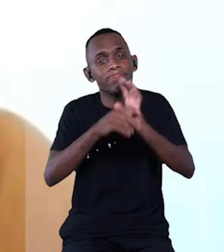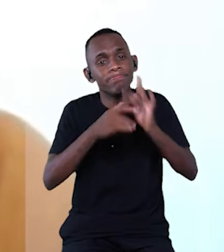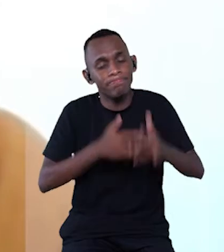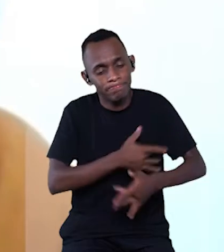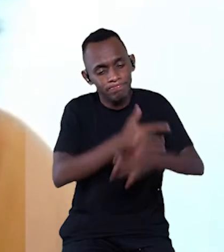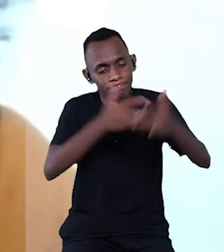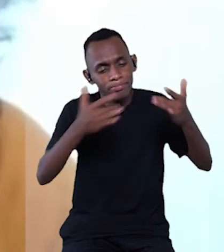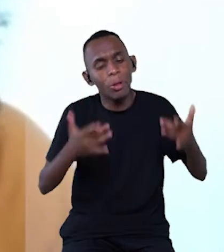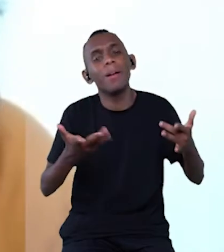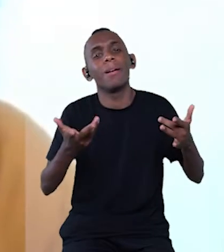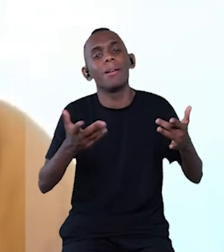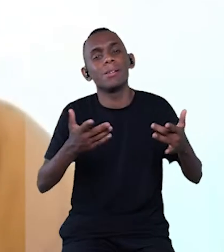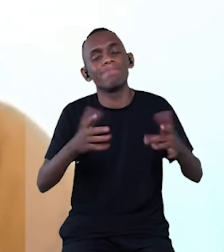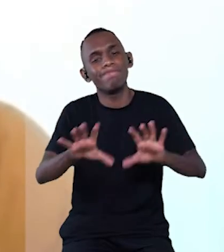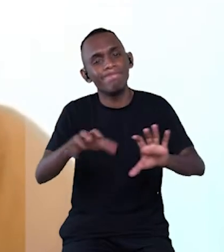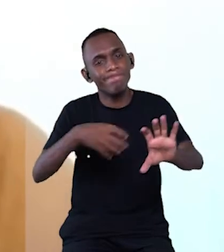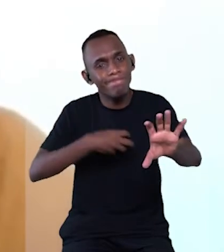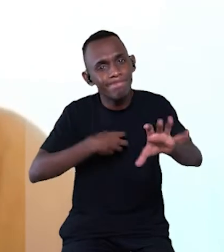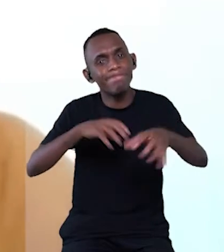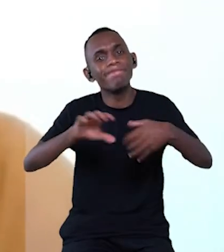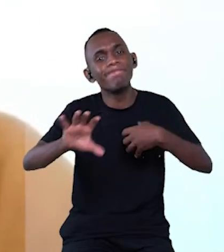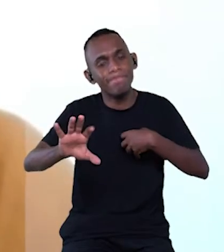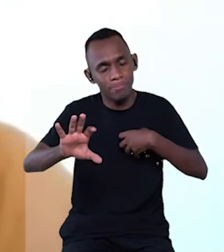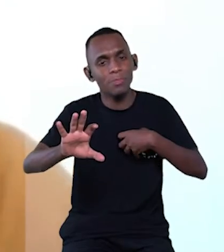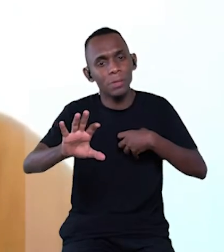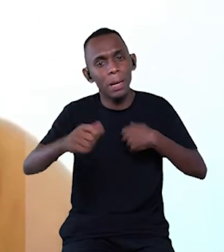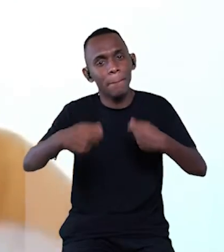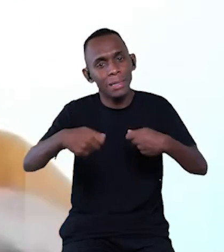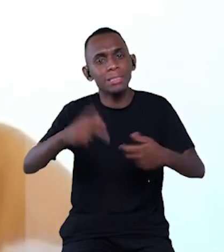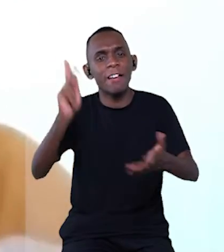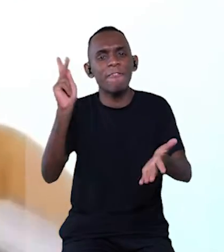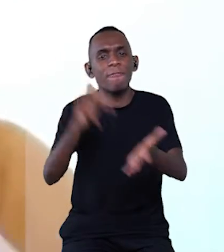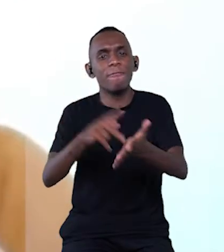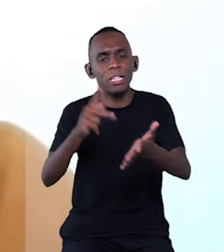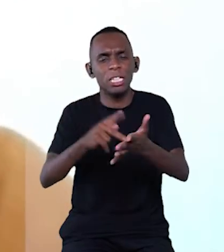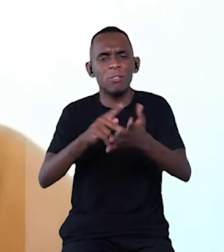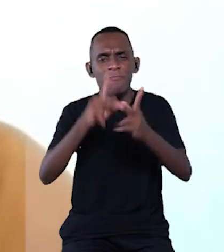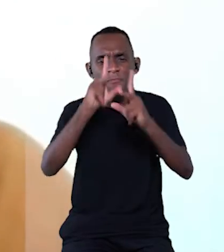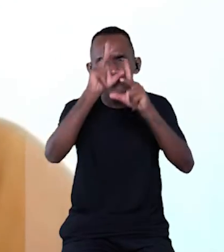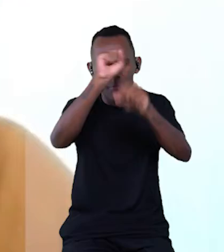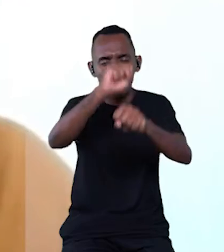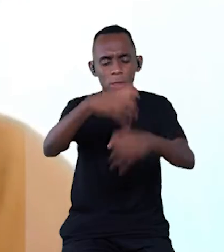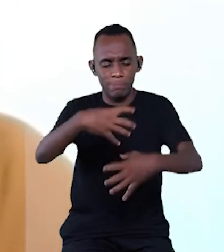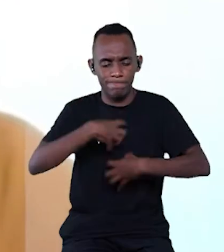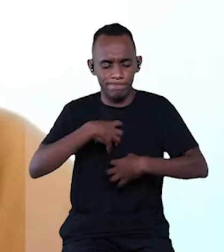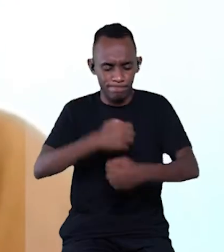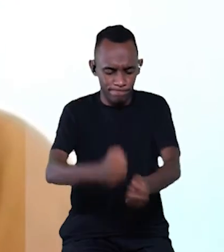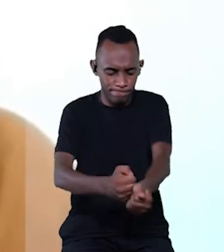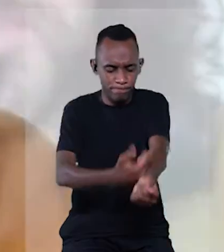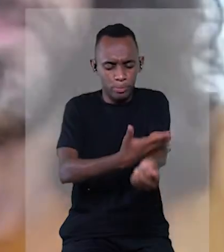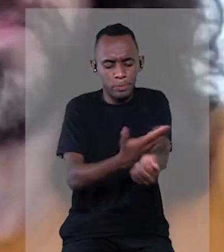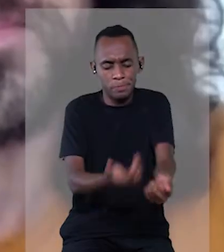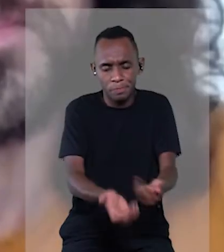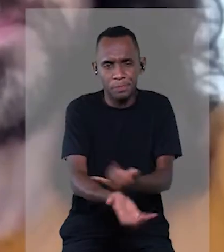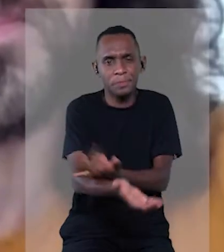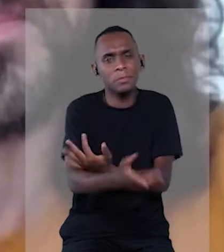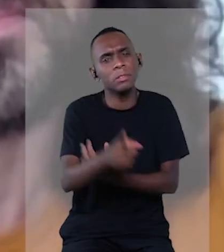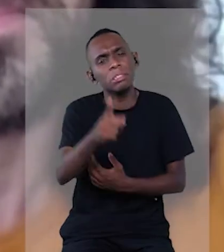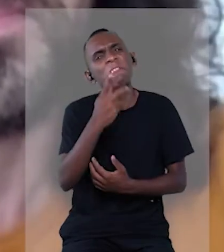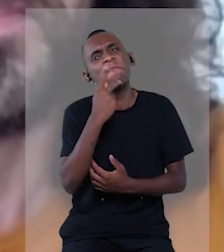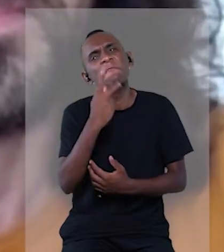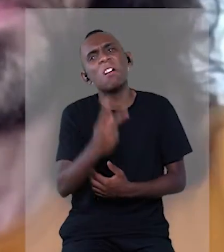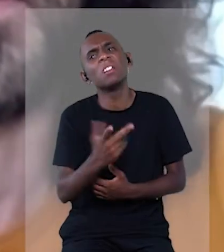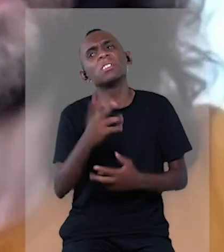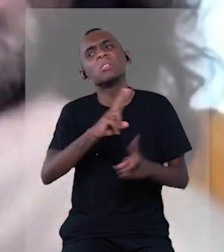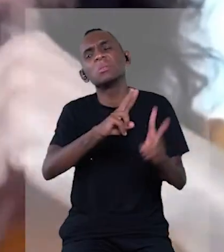tocar e tem que ter um humano ali, tem que ser algo verdadeiro, real, forte, assim. Você falando assim,